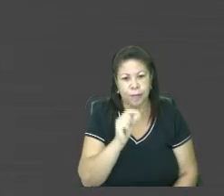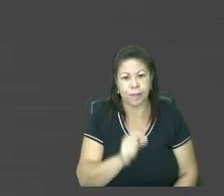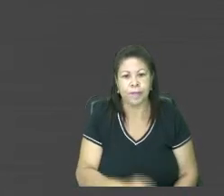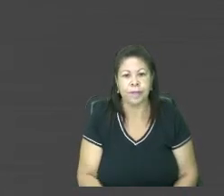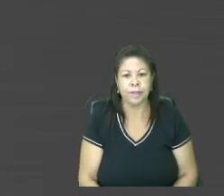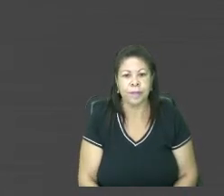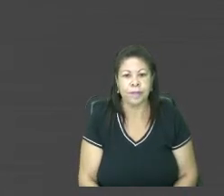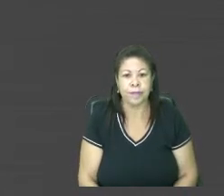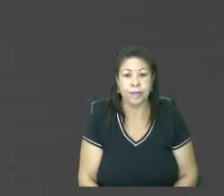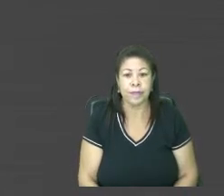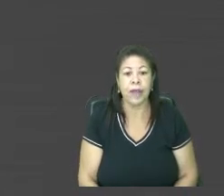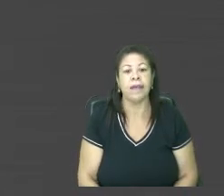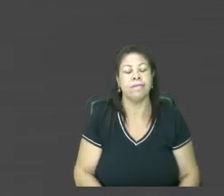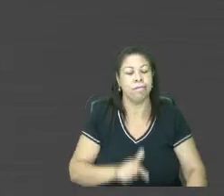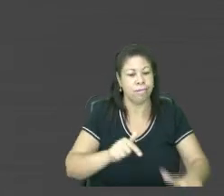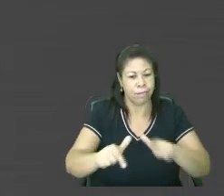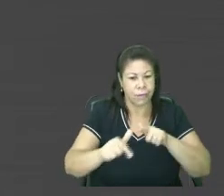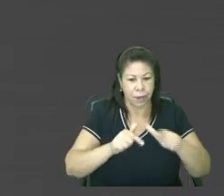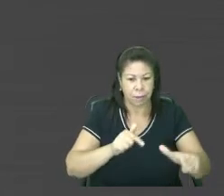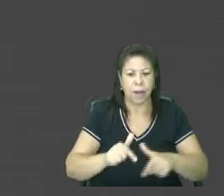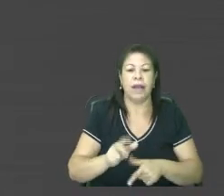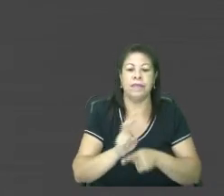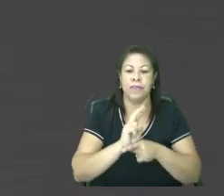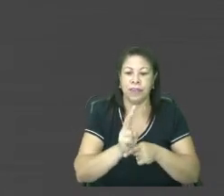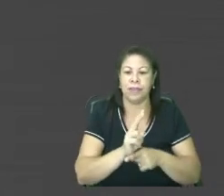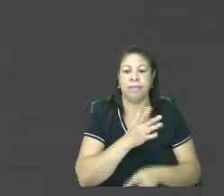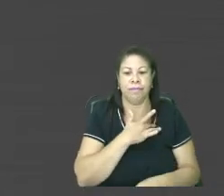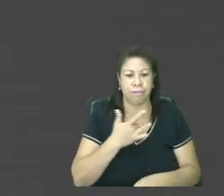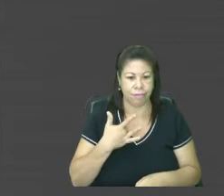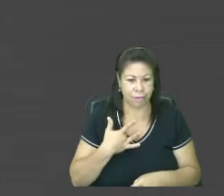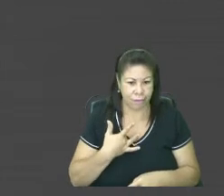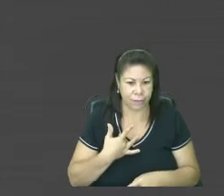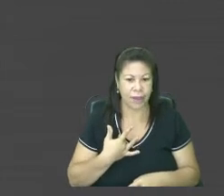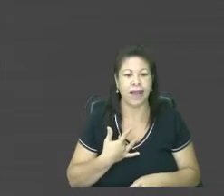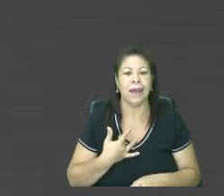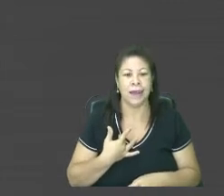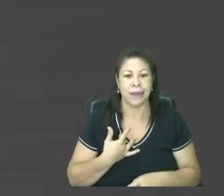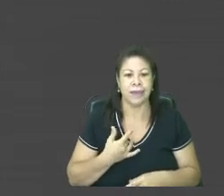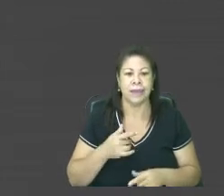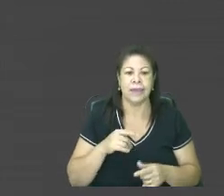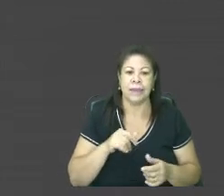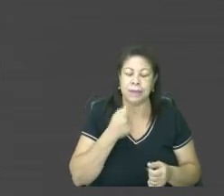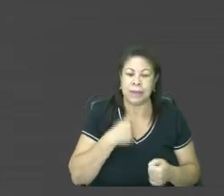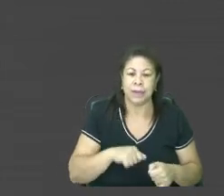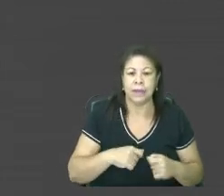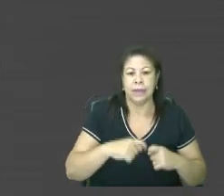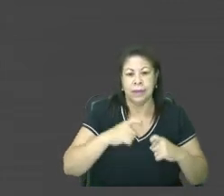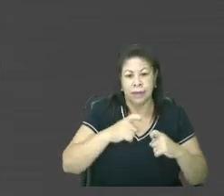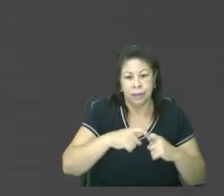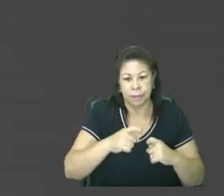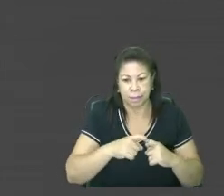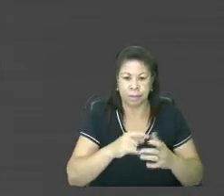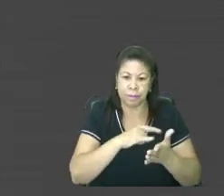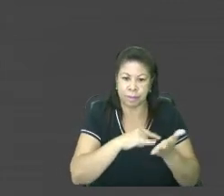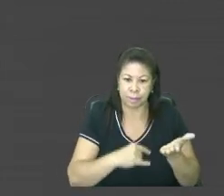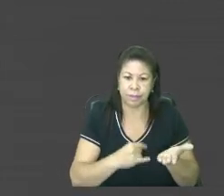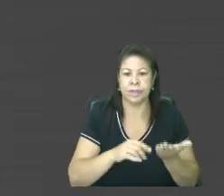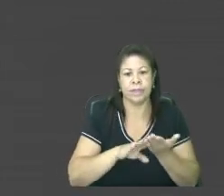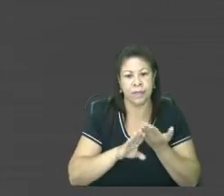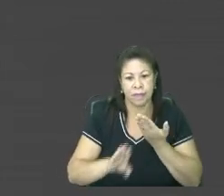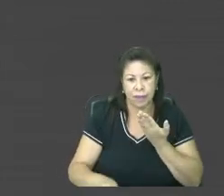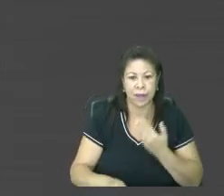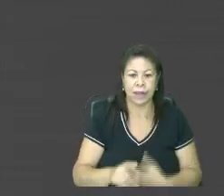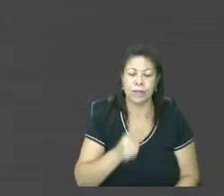As ações da vigilância sanitária, né? As licenças emitidas no quadrimestre, um pouco mais de 130,